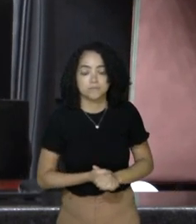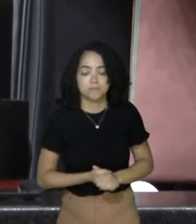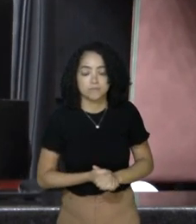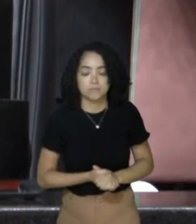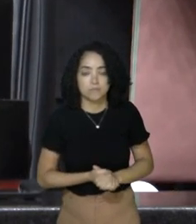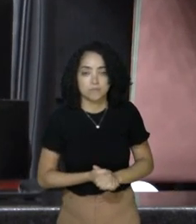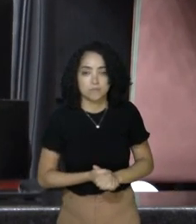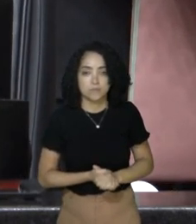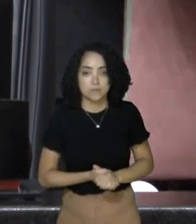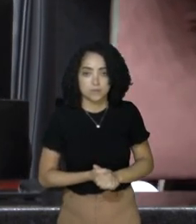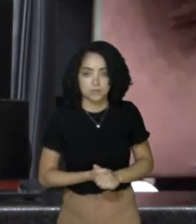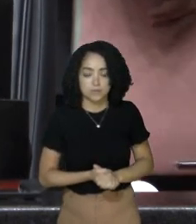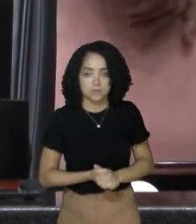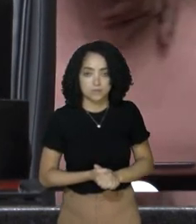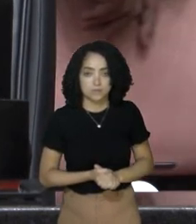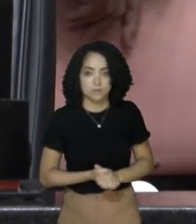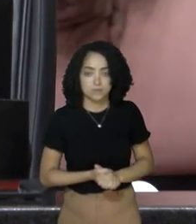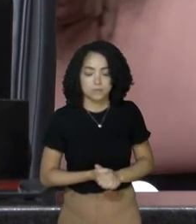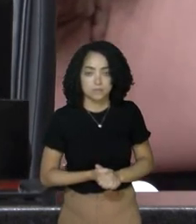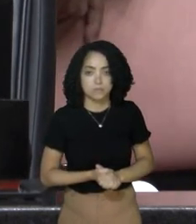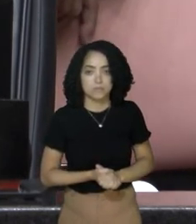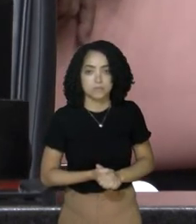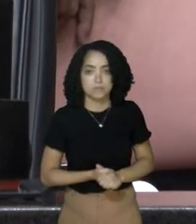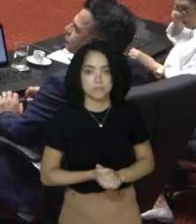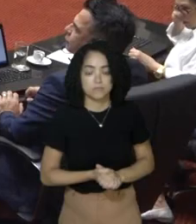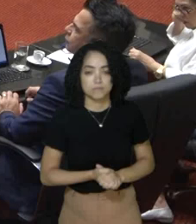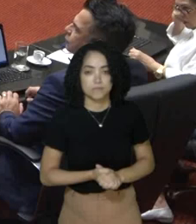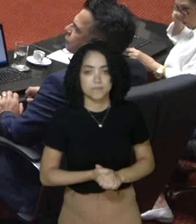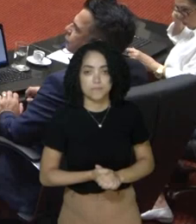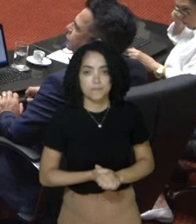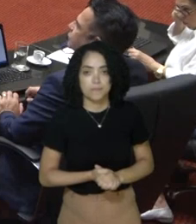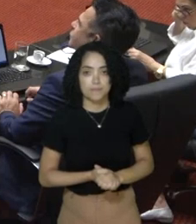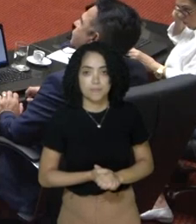quem vota 2, rejeita o veto.